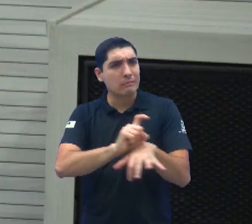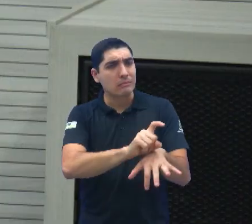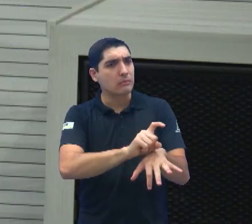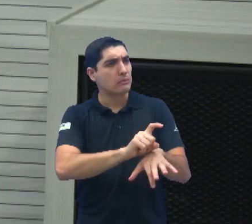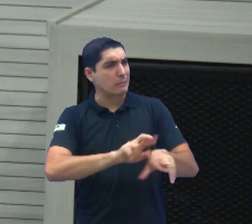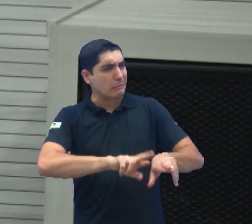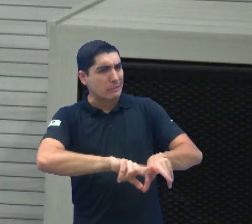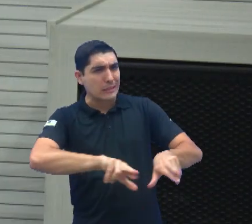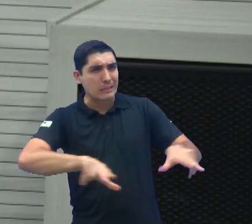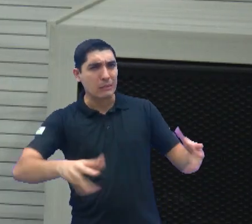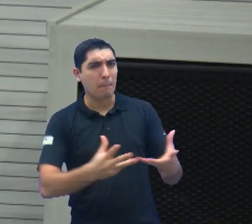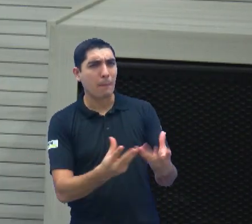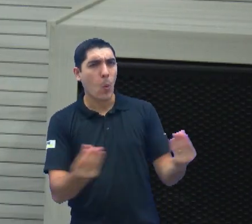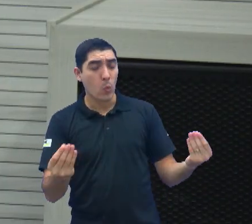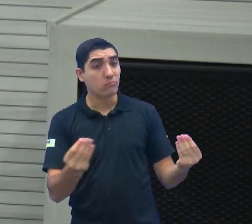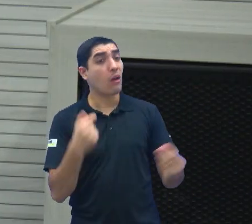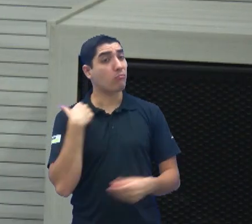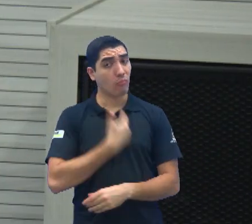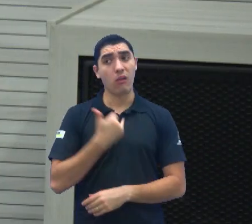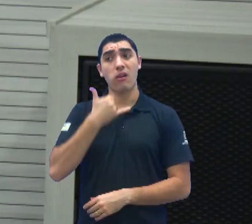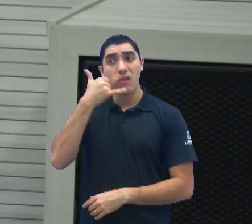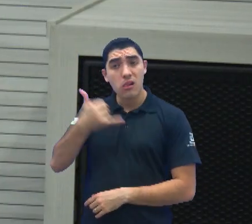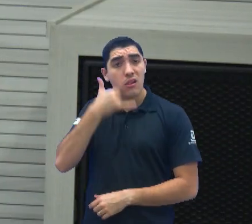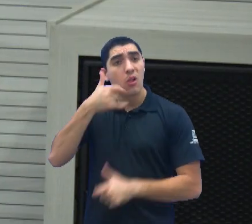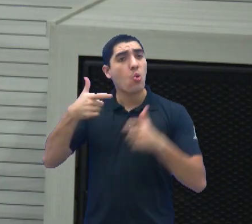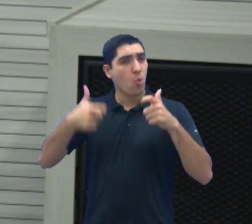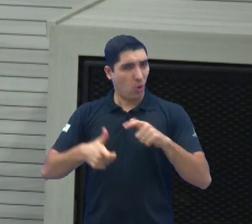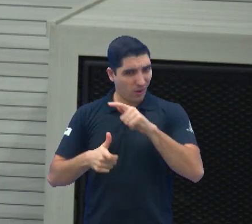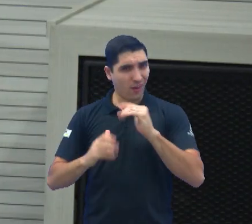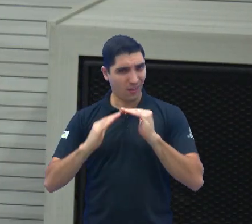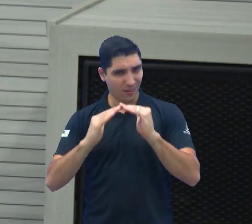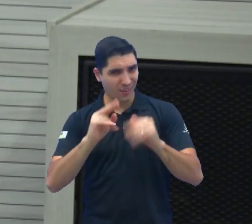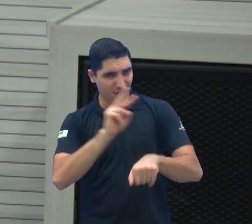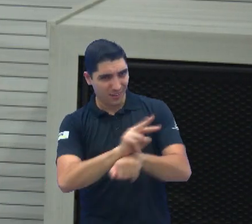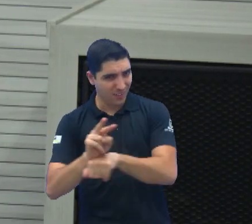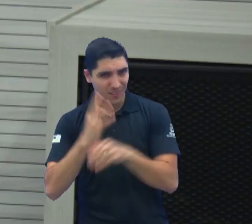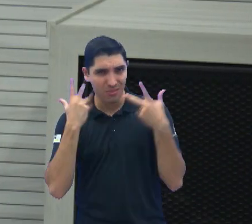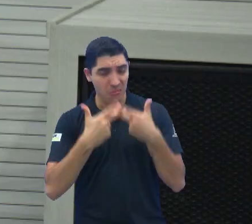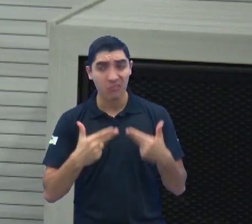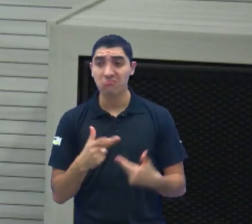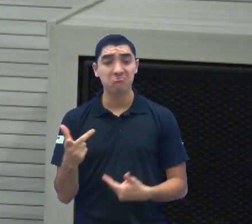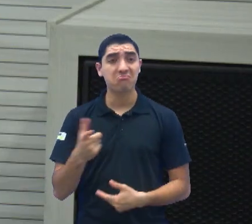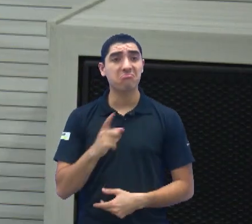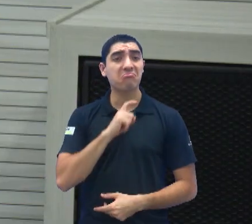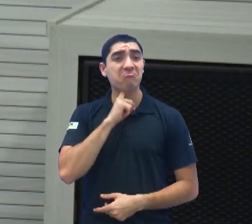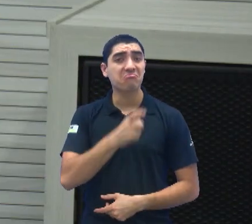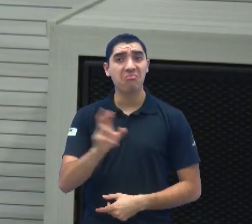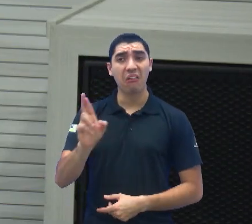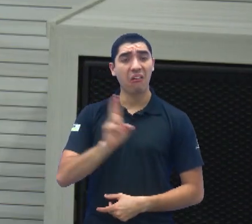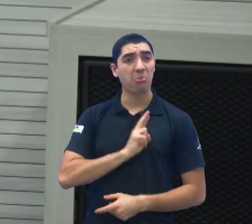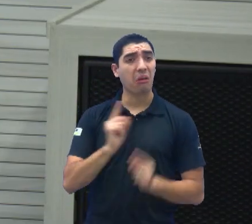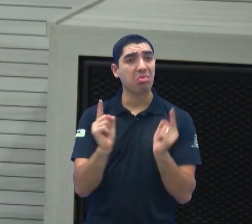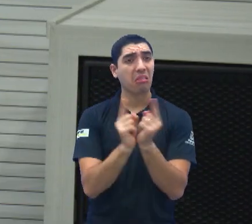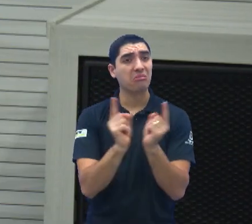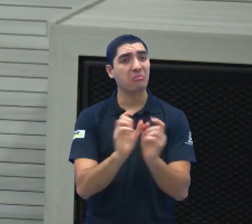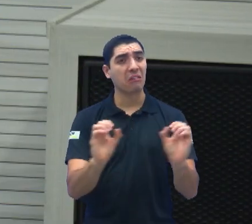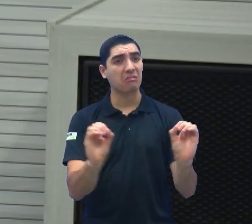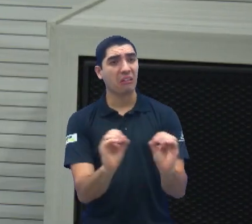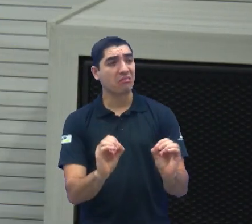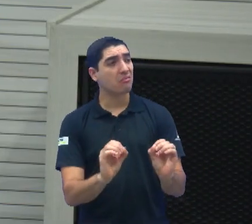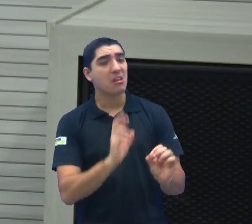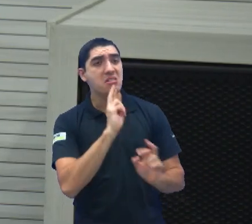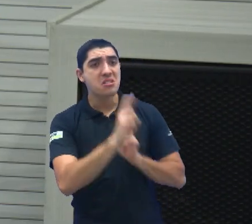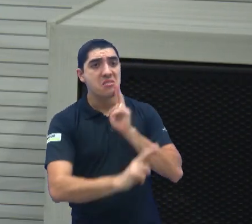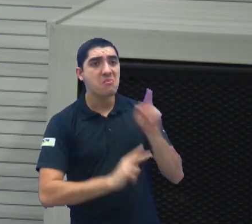faz contato na zoonose, mas nada acontece. O pessoal da zoonose não tem atendido a população de São José dos Campos. Eles